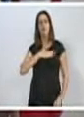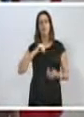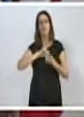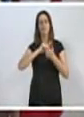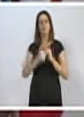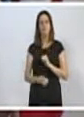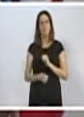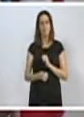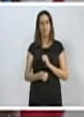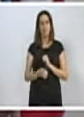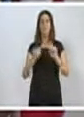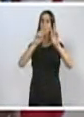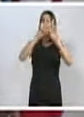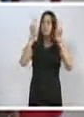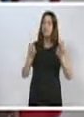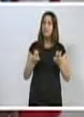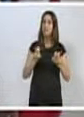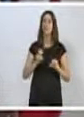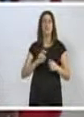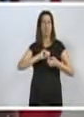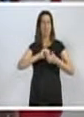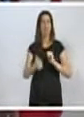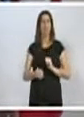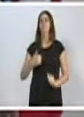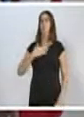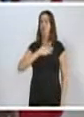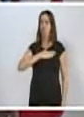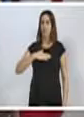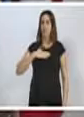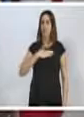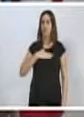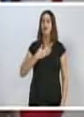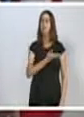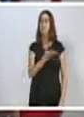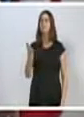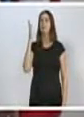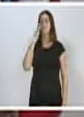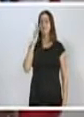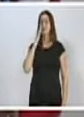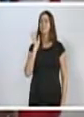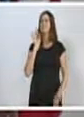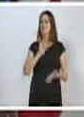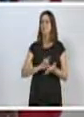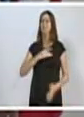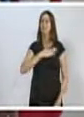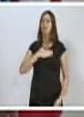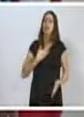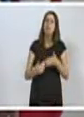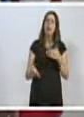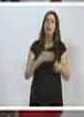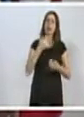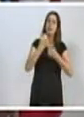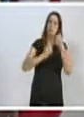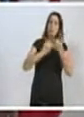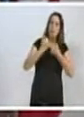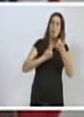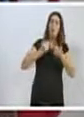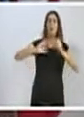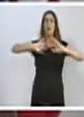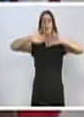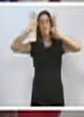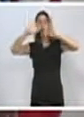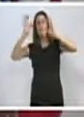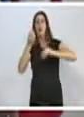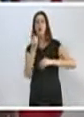falando de esporte, é meu lema. Todos sabem o quanto eu gosto do esporte. Pode ser futebol, vôlei